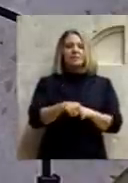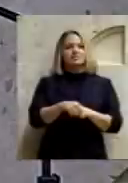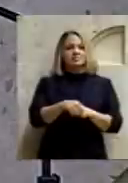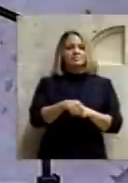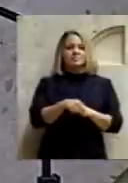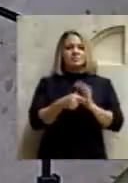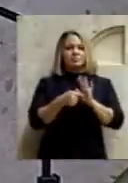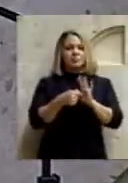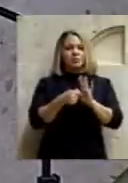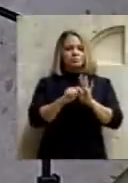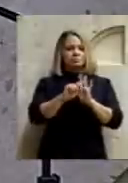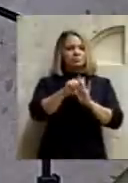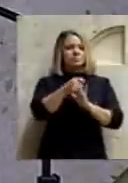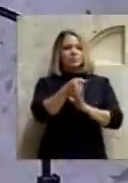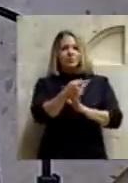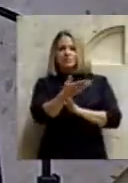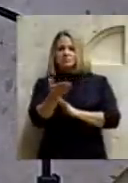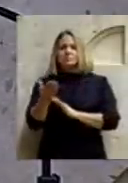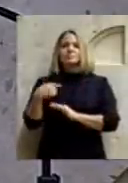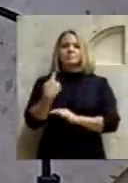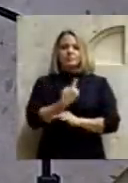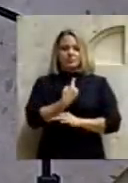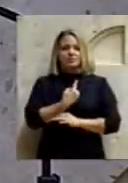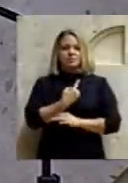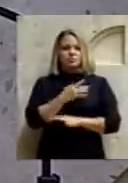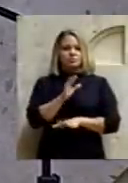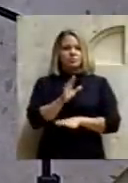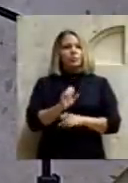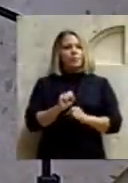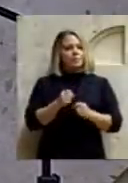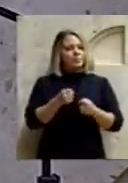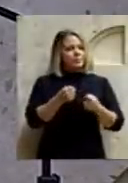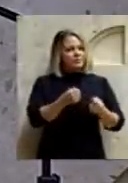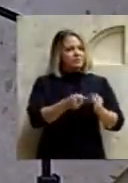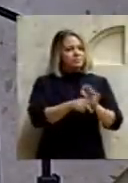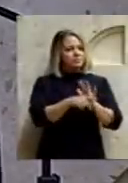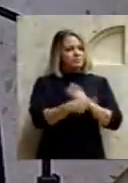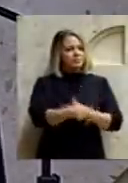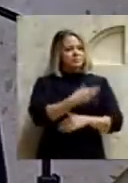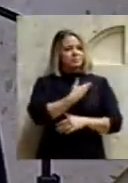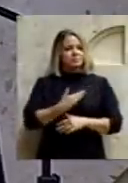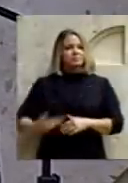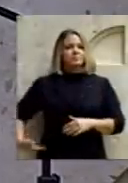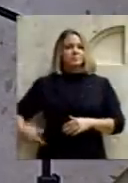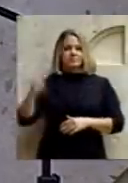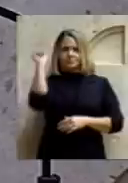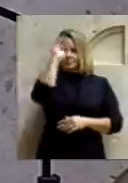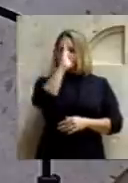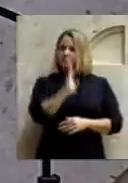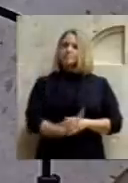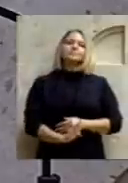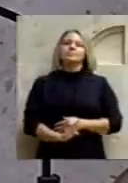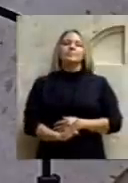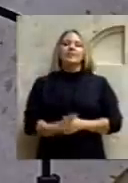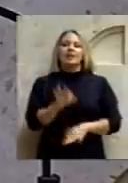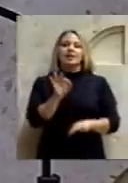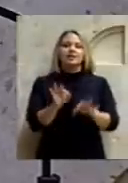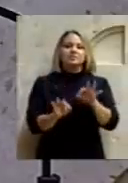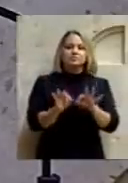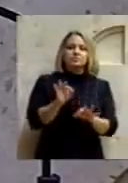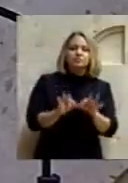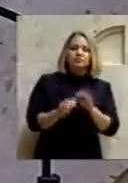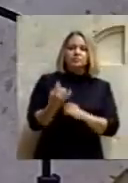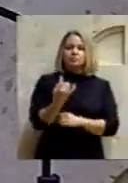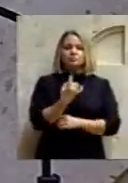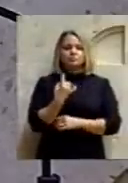estatal simboliza entre nós um dos poderes da República. A justiça por si